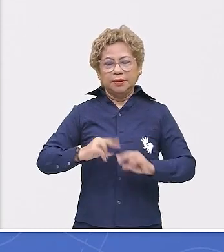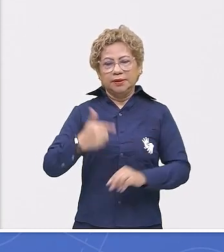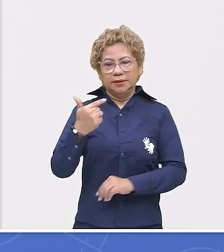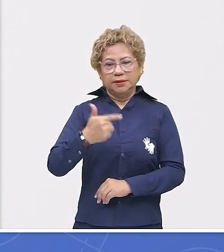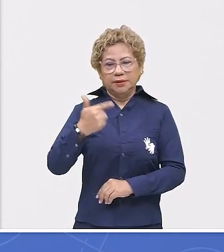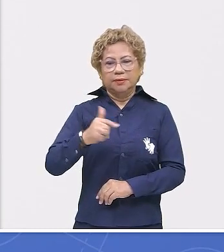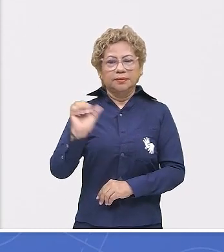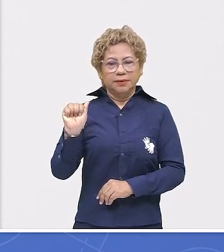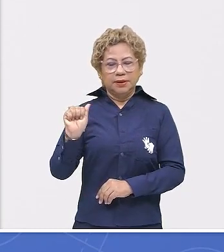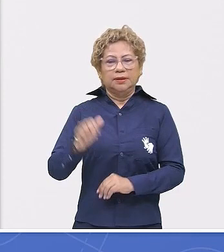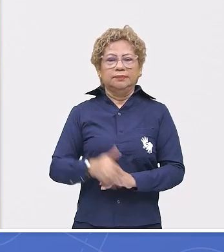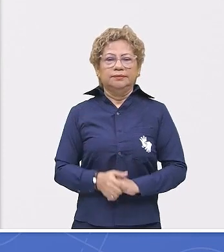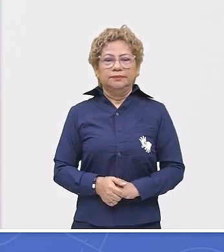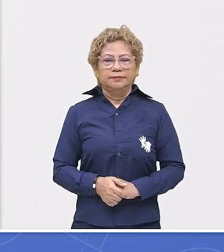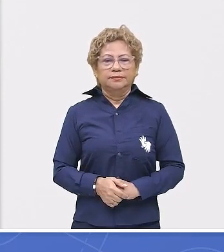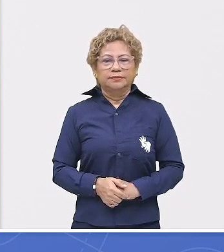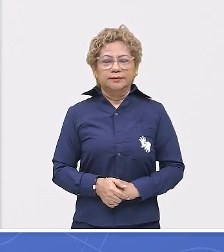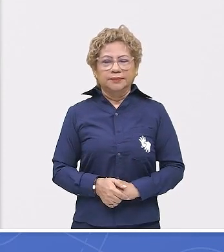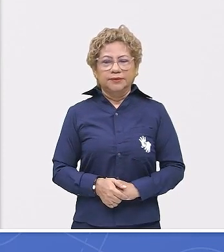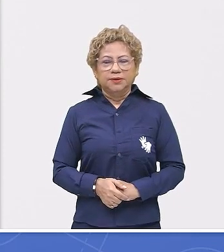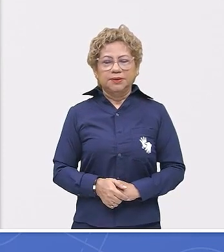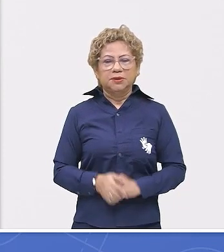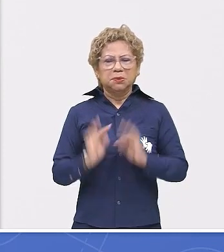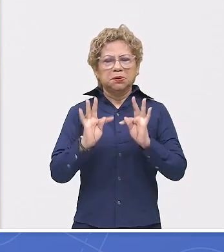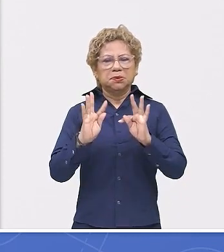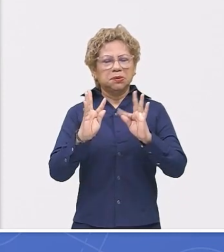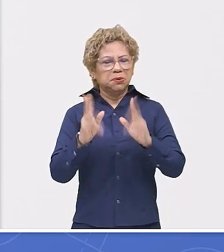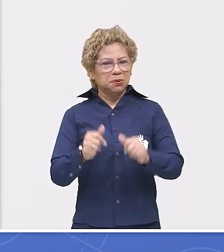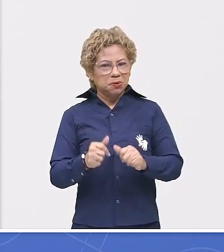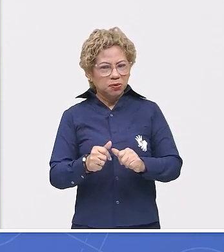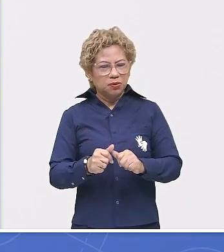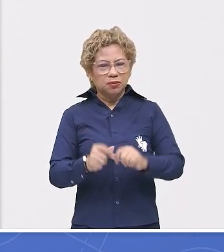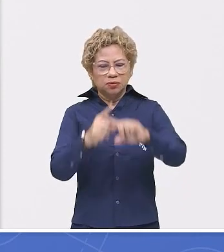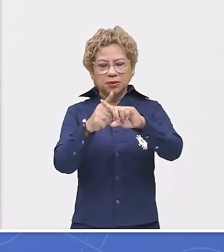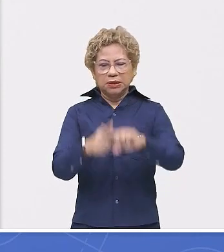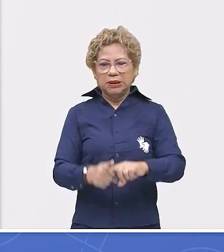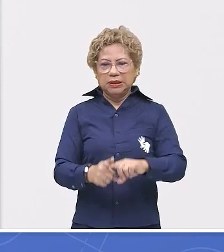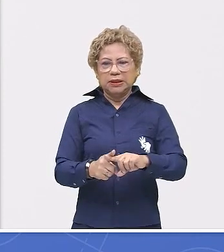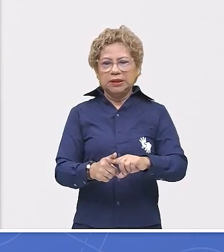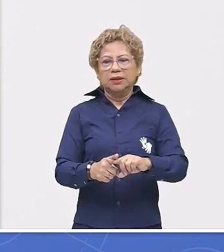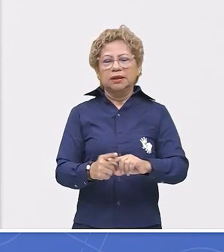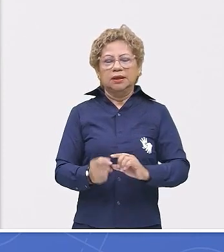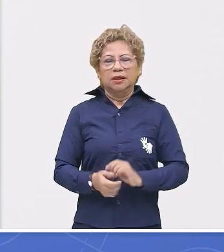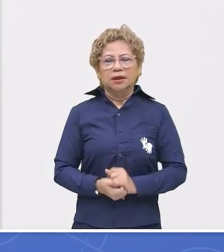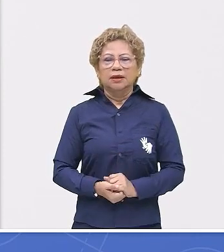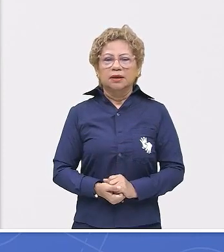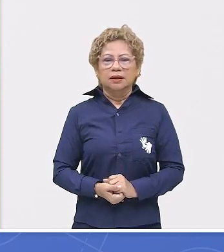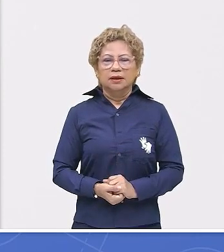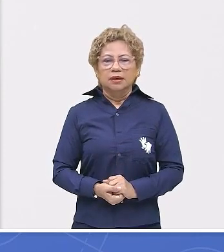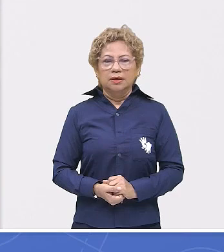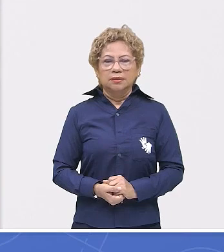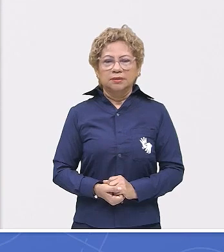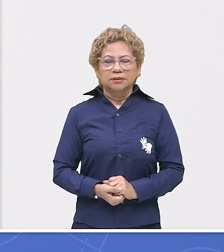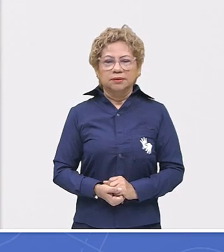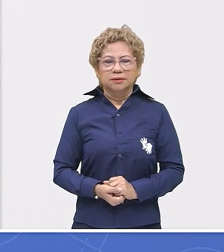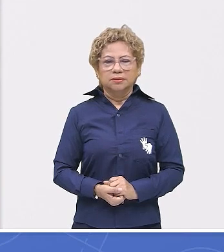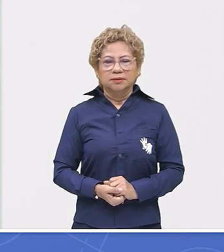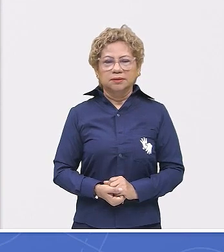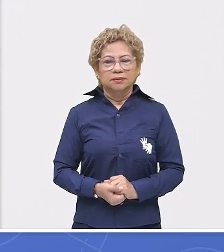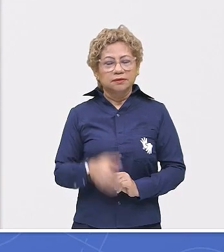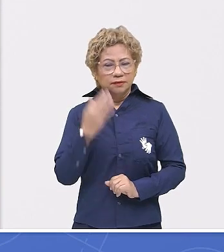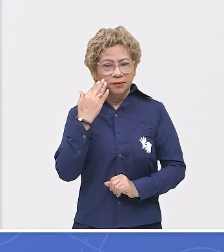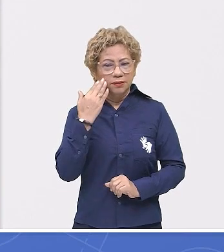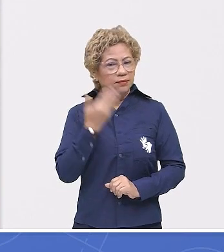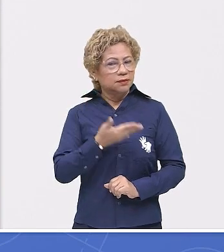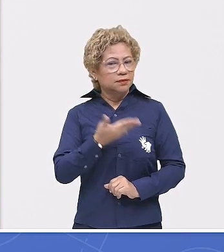muita dúvida em relação a essas duas questões, não, tá certo? Vocês responderam aí essas duas questões e vamos